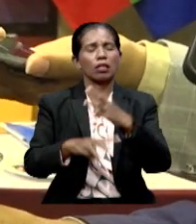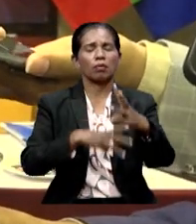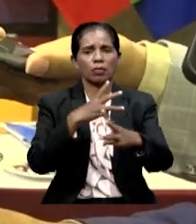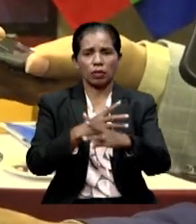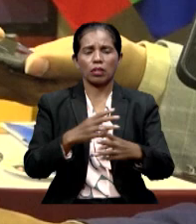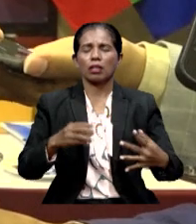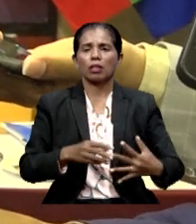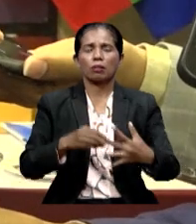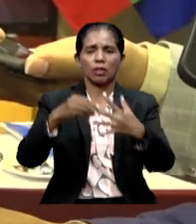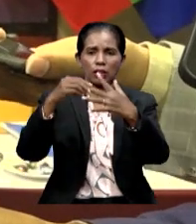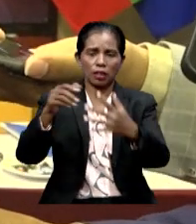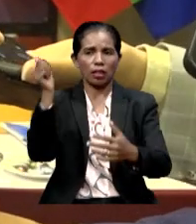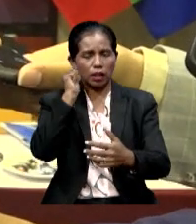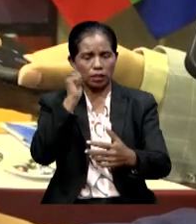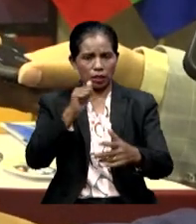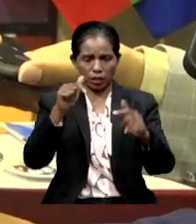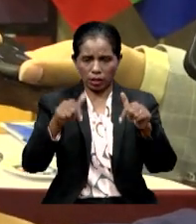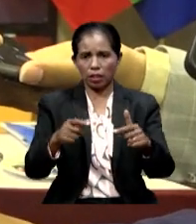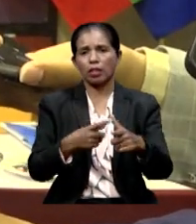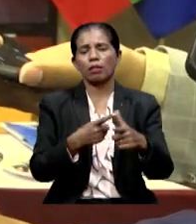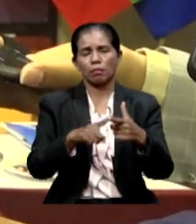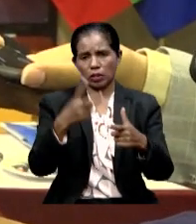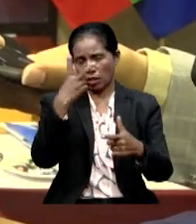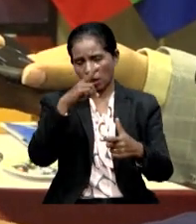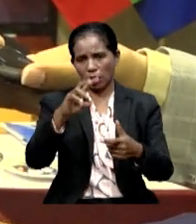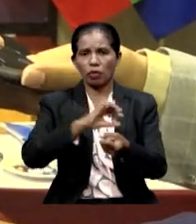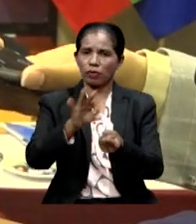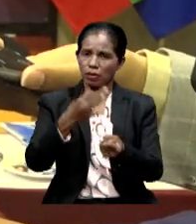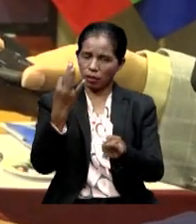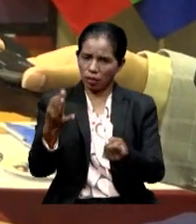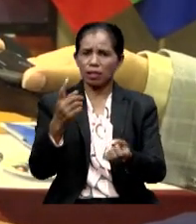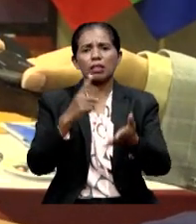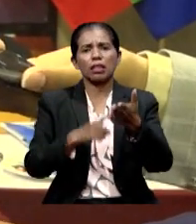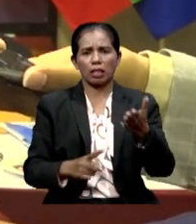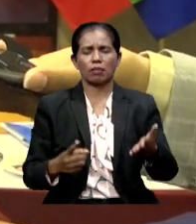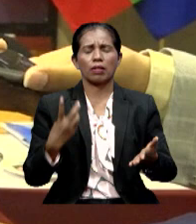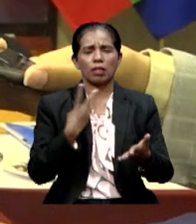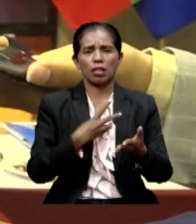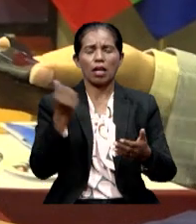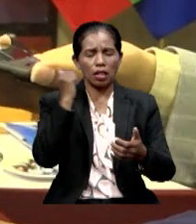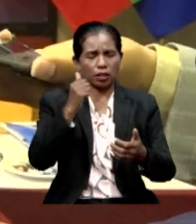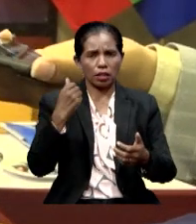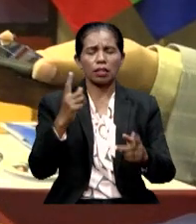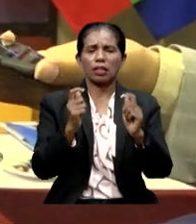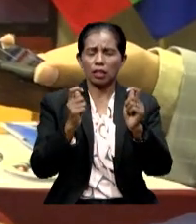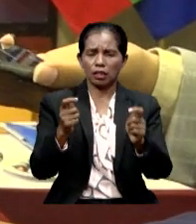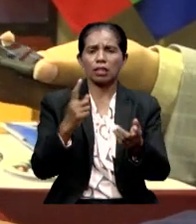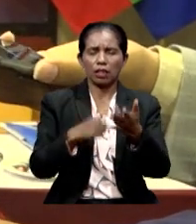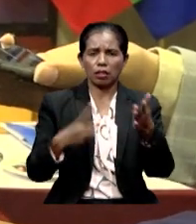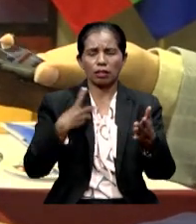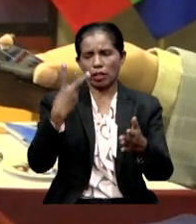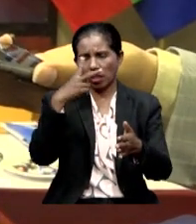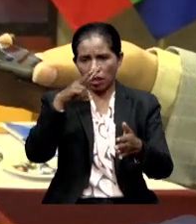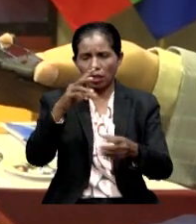iha region idane no mo sare ba depois de covid saida ma ke iha azene tentativa saida ma ka tu hare fali